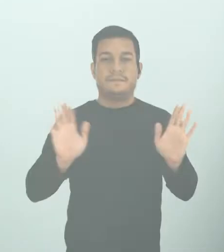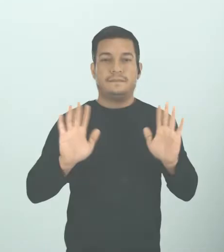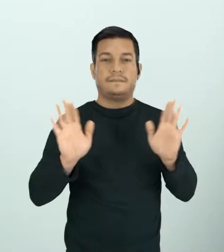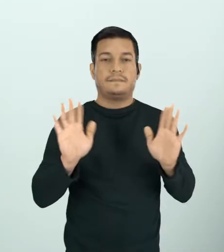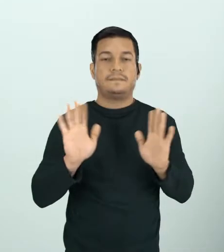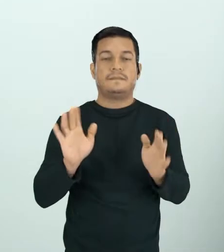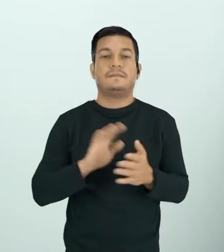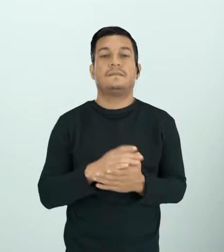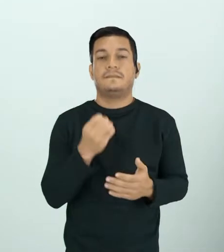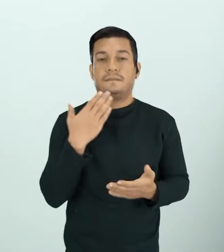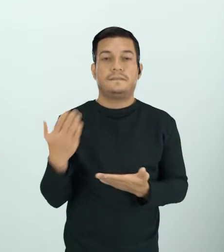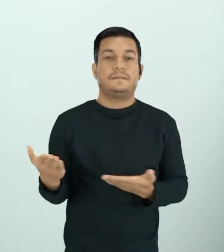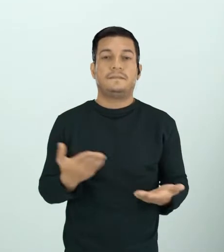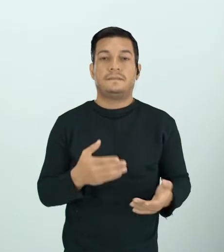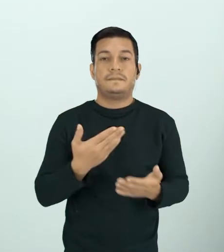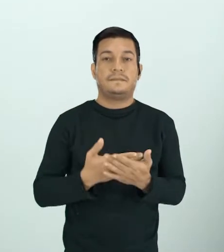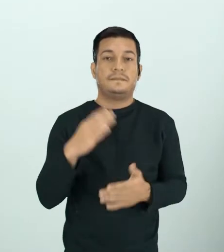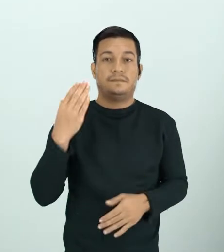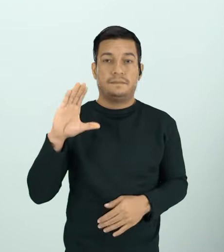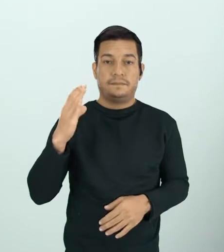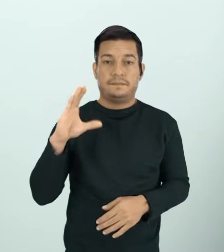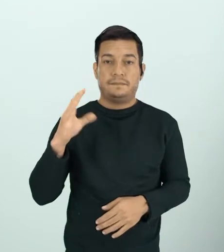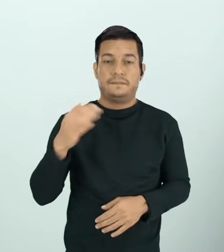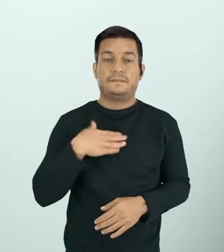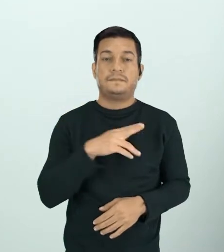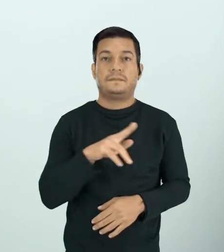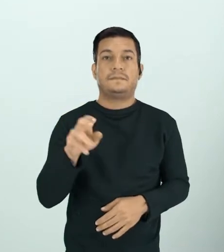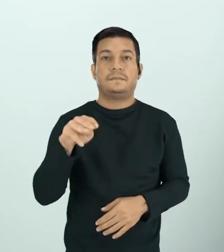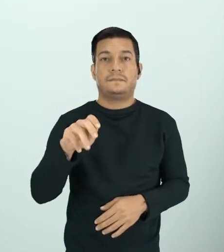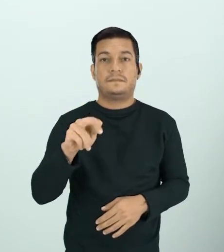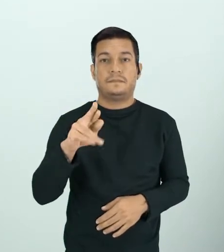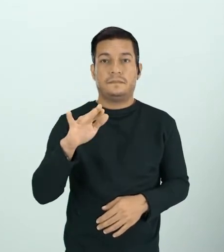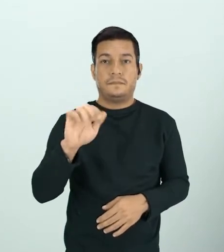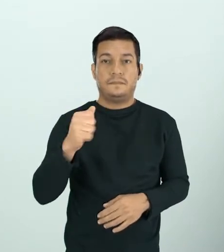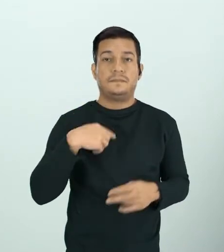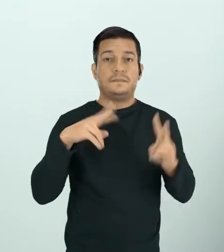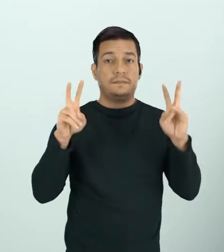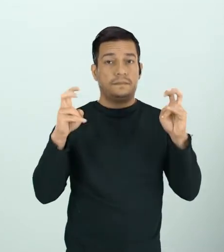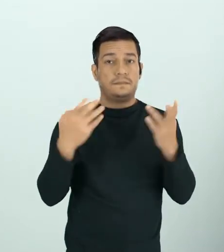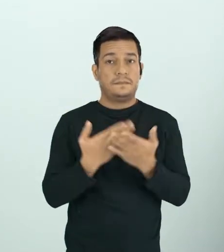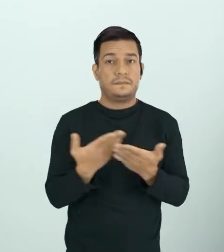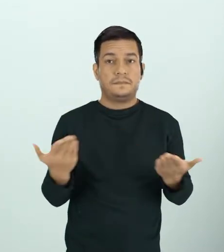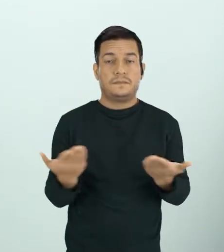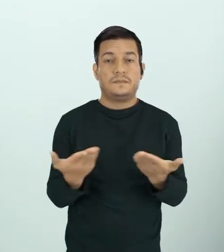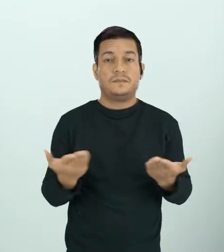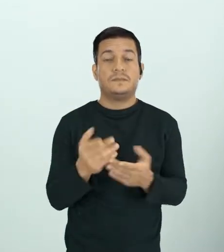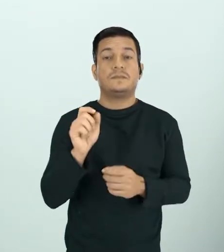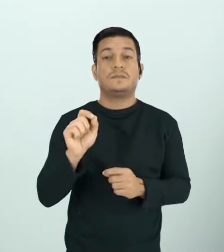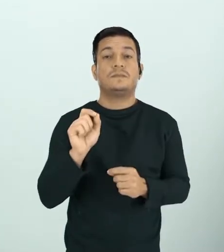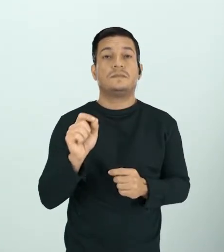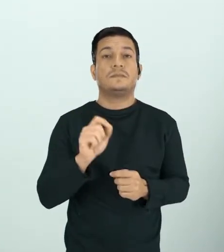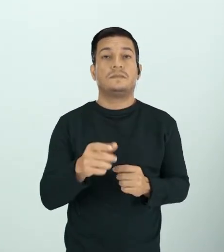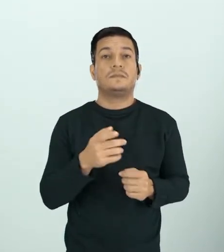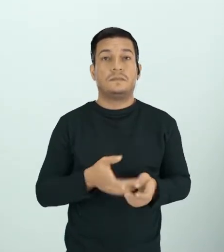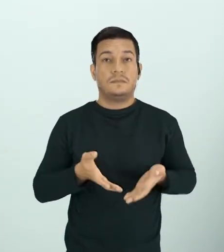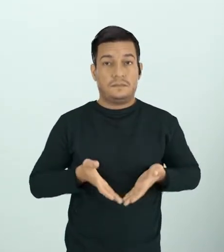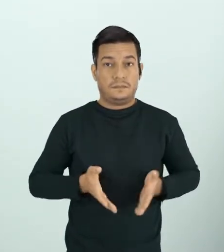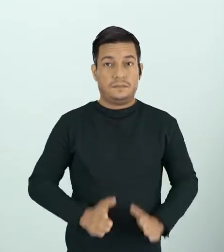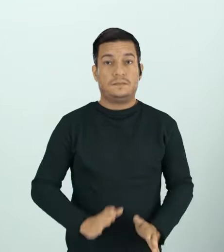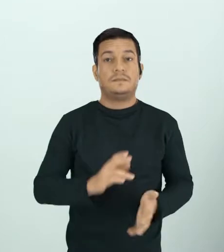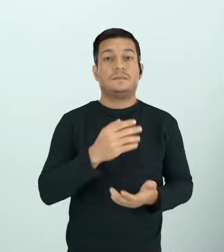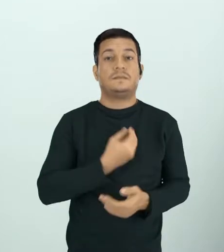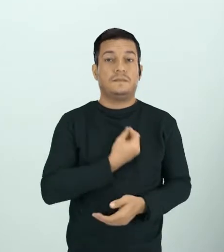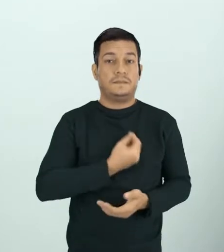Oi, pessoal! Bem-vindos à aula de ciências. Meu nome é Márcia e o tema da aula de hoje é reprodução dos seres